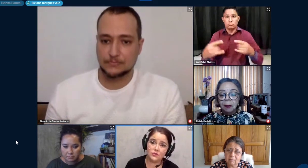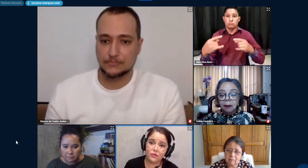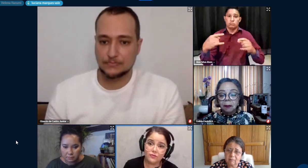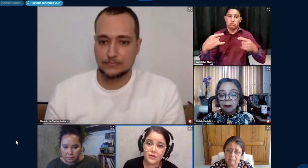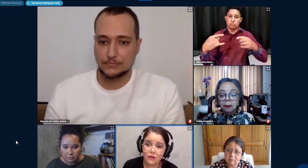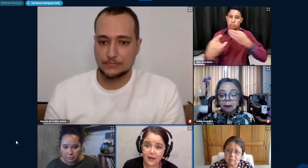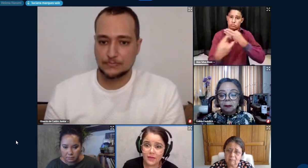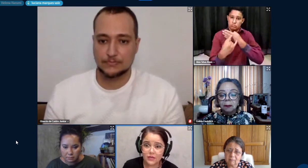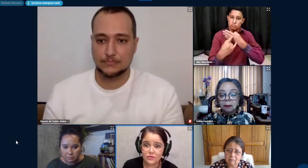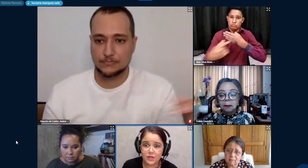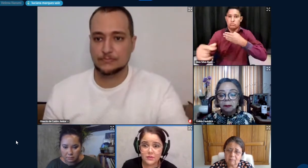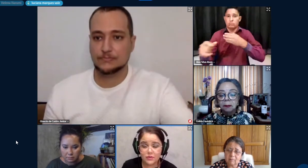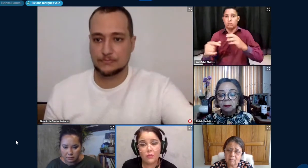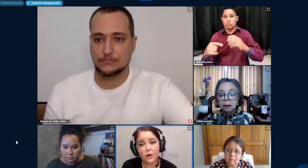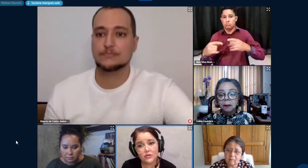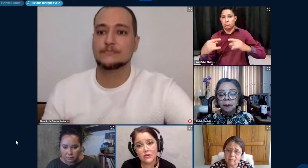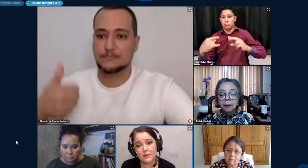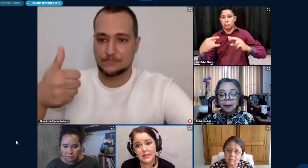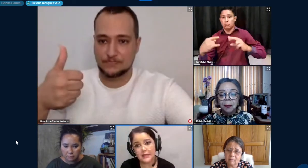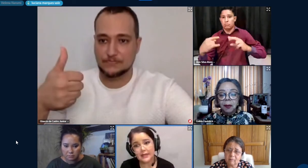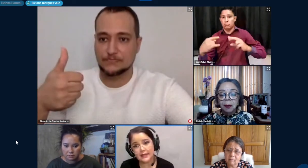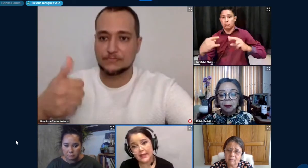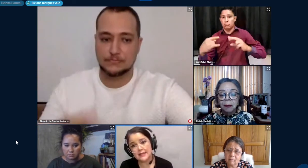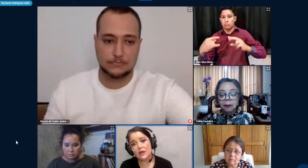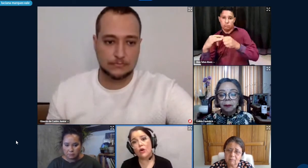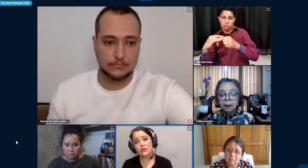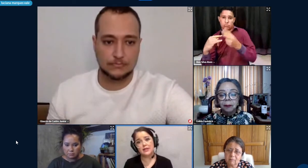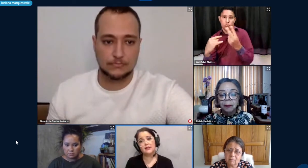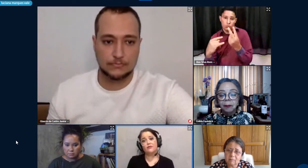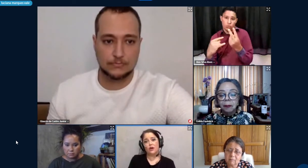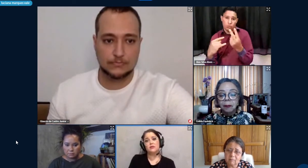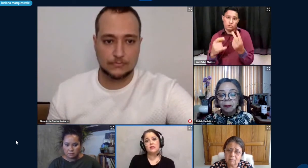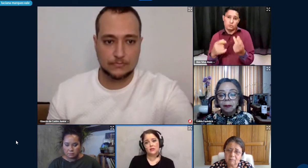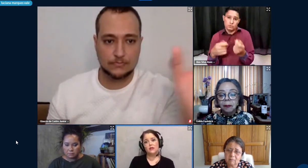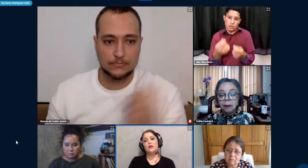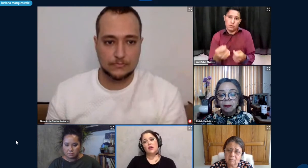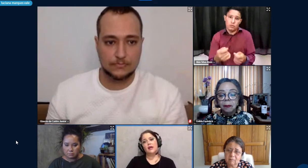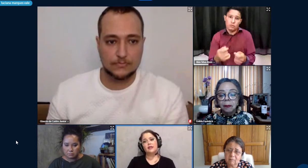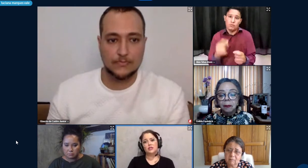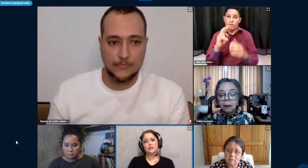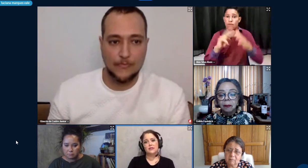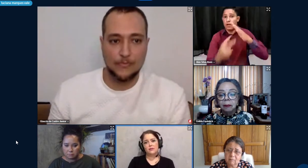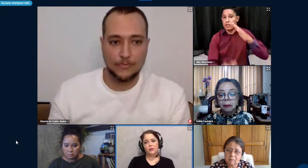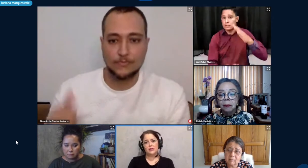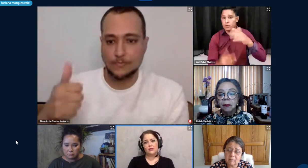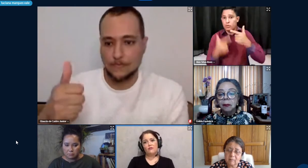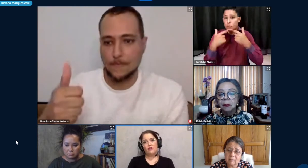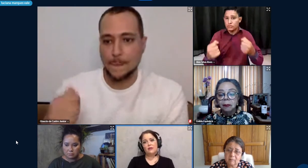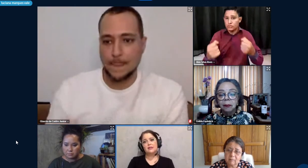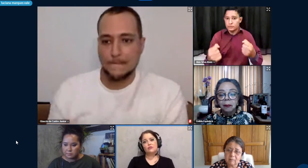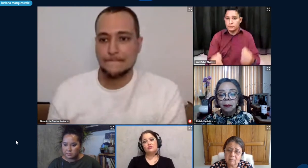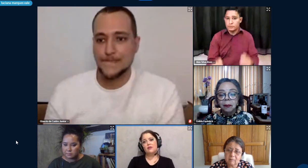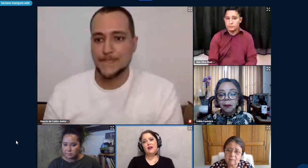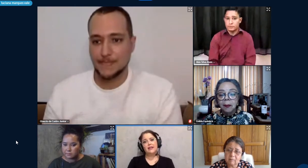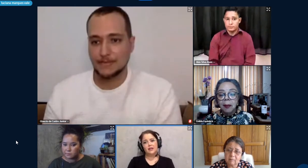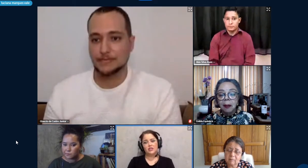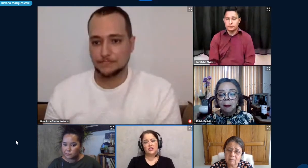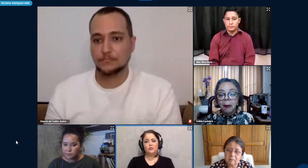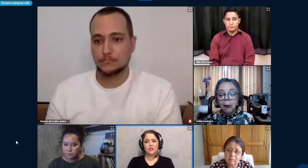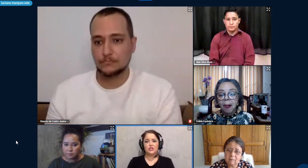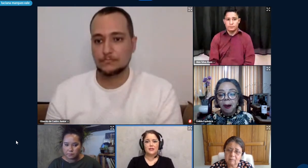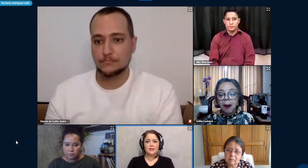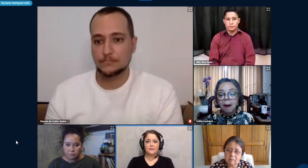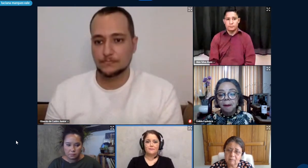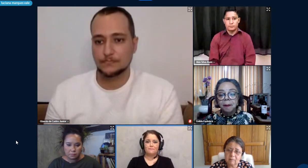Não, isso são caminhos mesmo que eu posso apresentar dessa ou dessa forma, sim. Acredito que sim, pode ser uma formação de uma